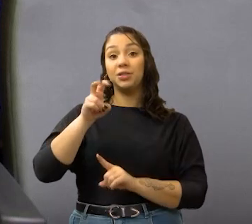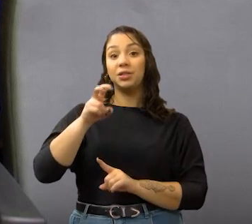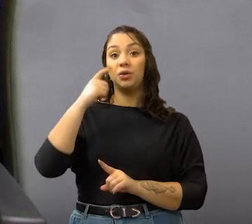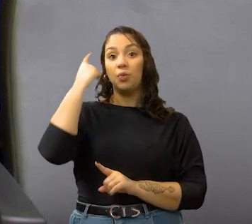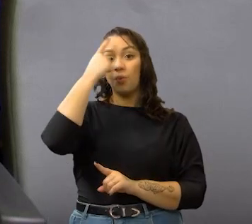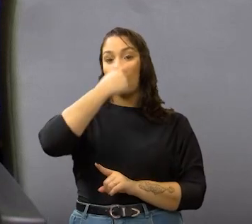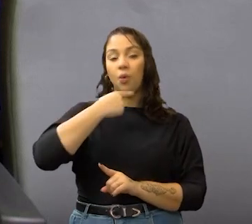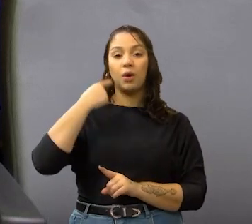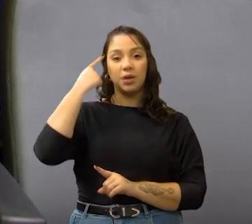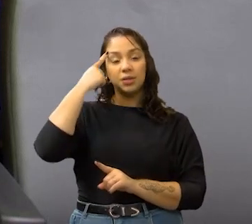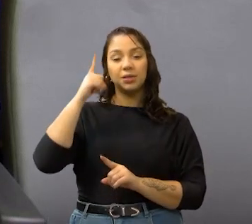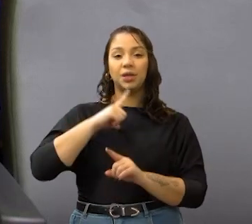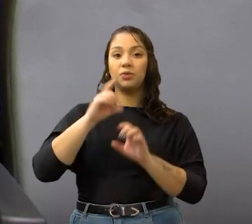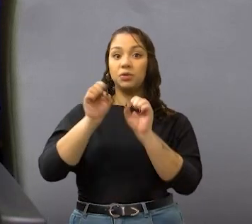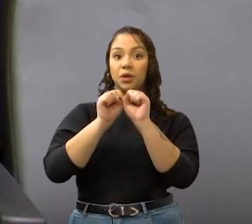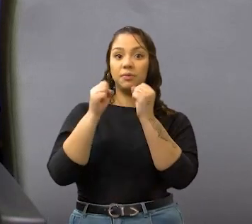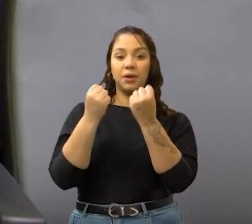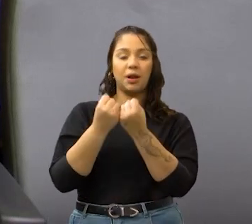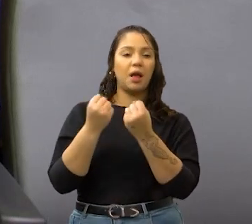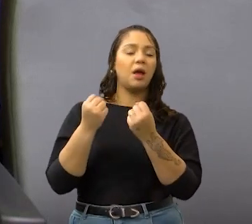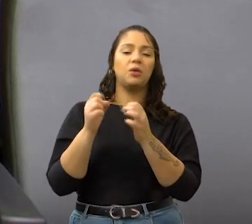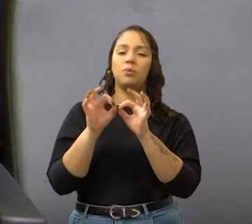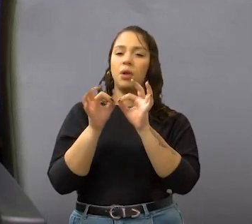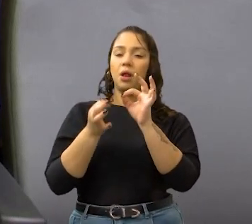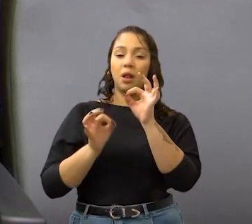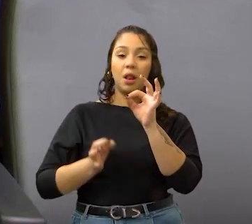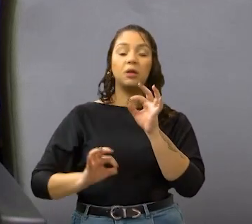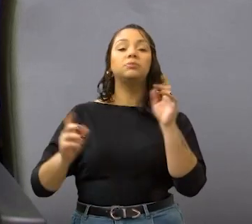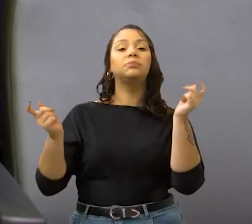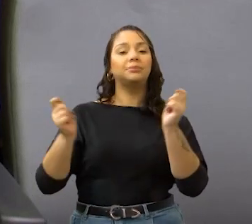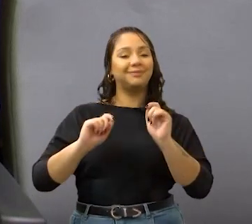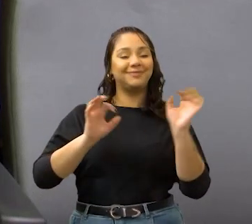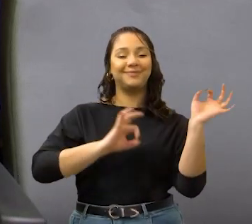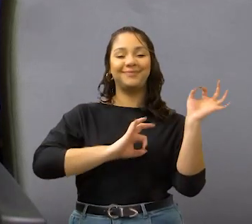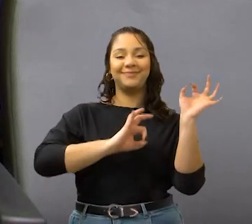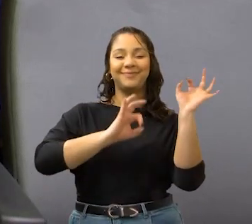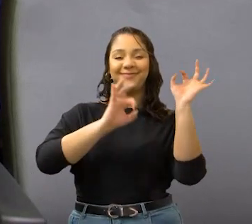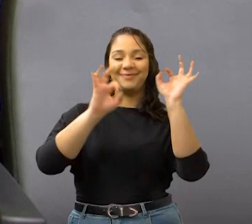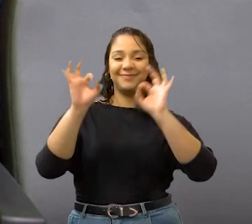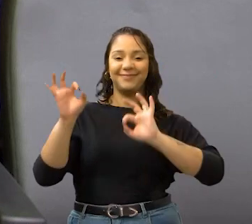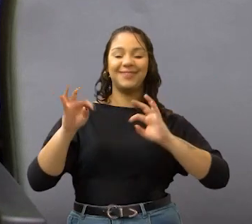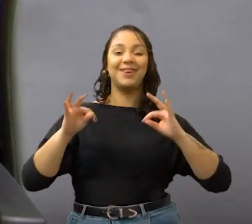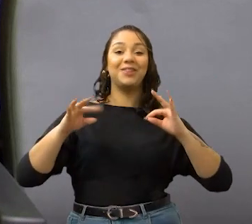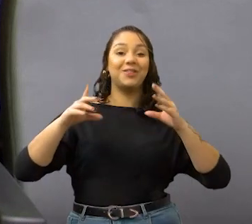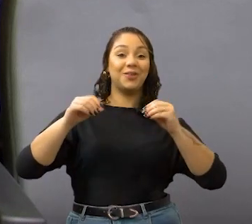5 horas, então é um longo seminário, então dá para assistir e dá para acompanhar